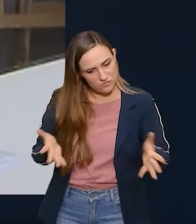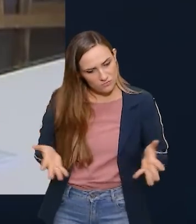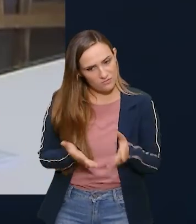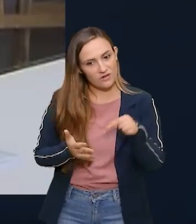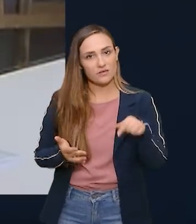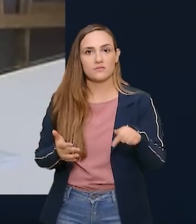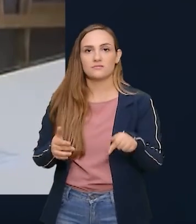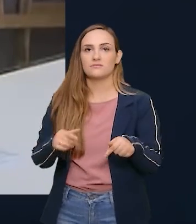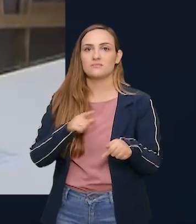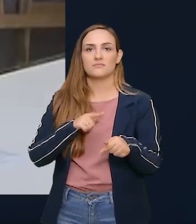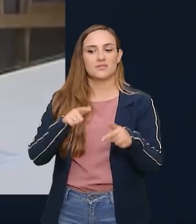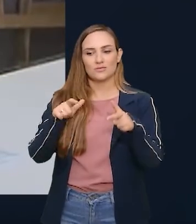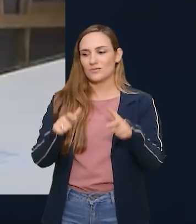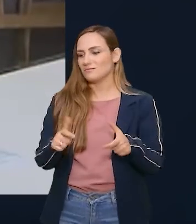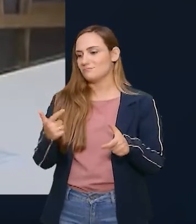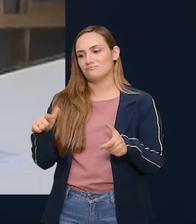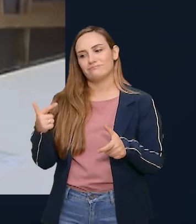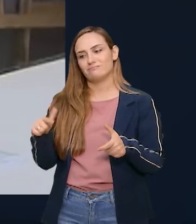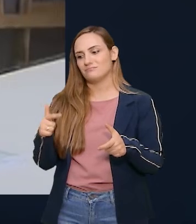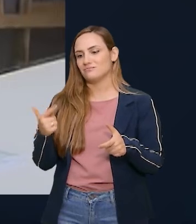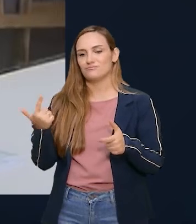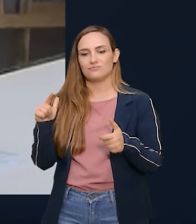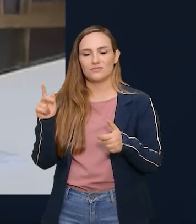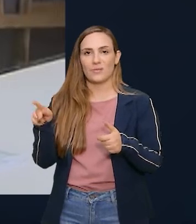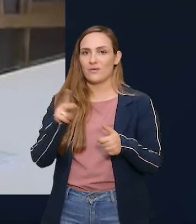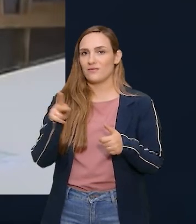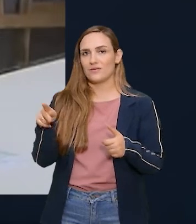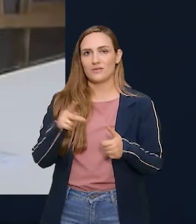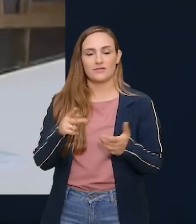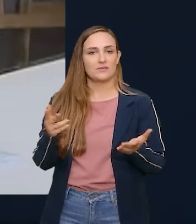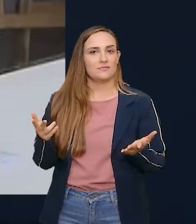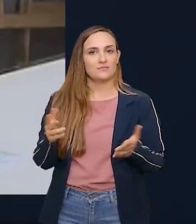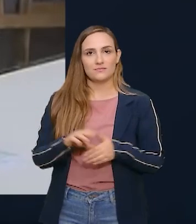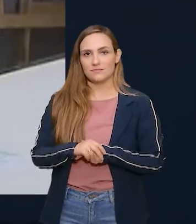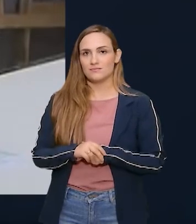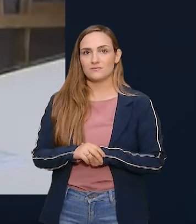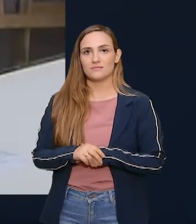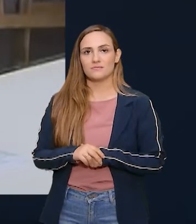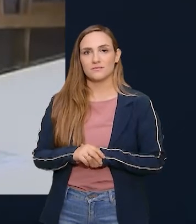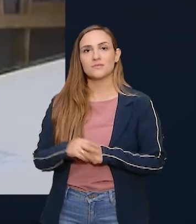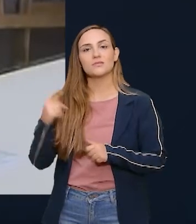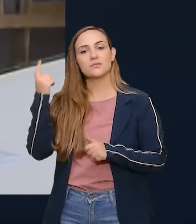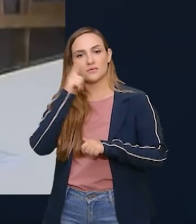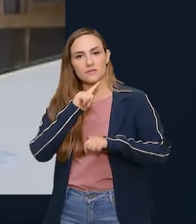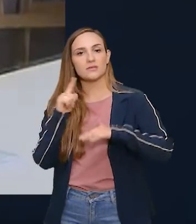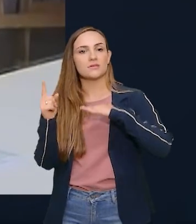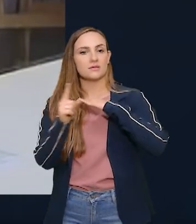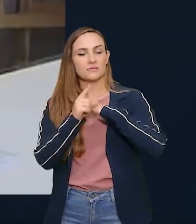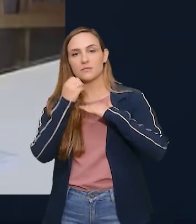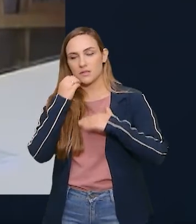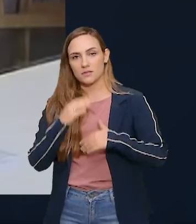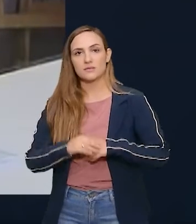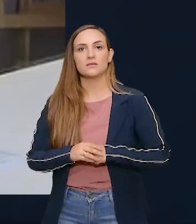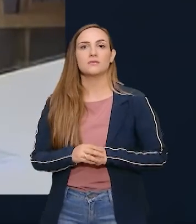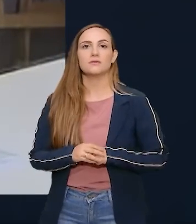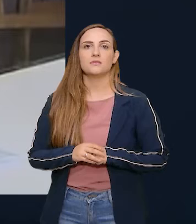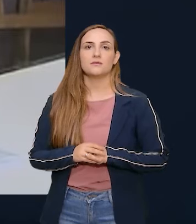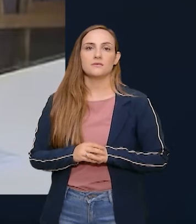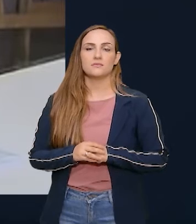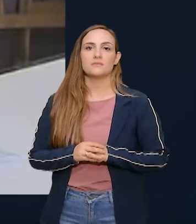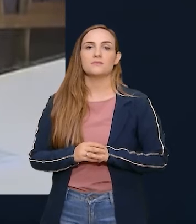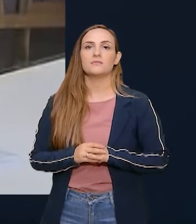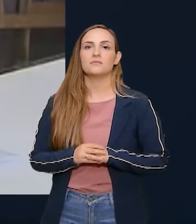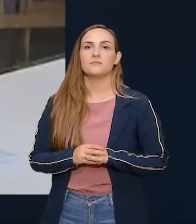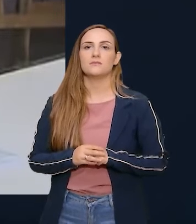potencialmente deveriam estar aqui, né? O espaço, não tem o professor, a quantidade de professores para atender